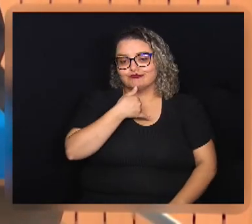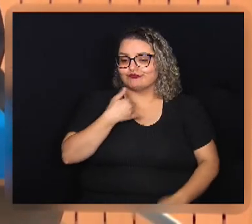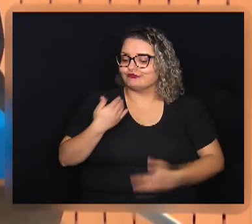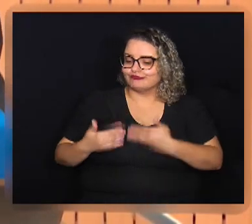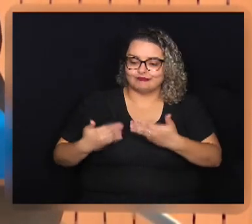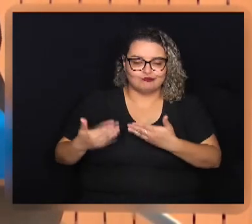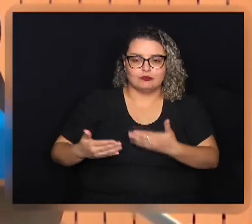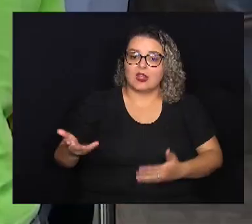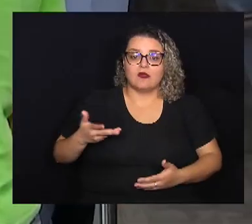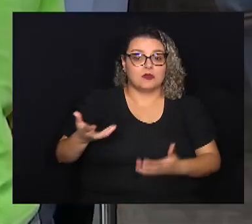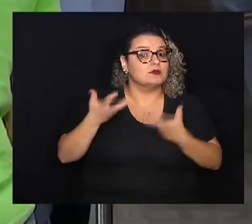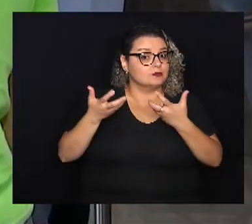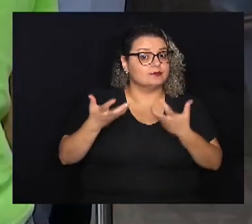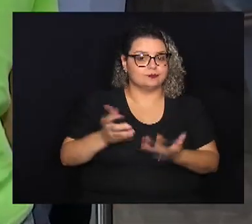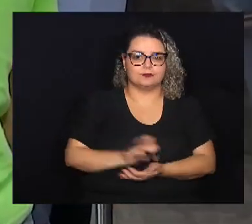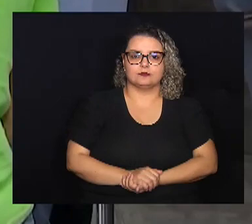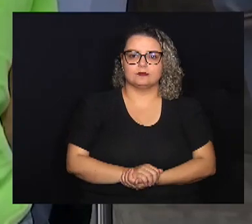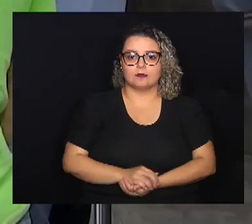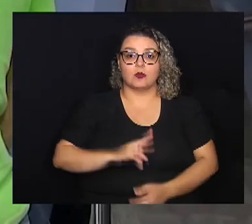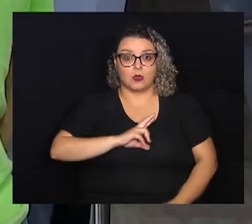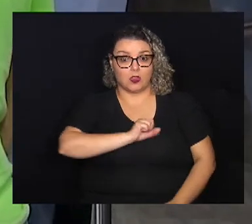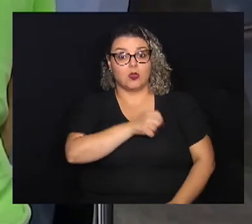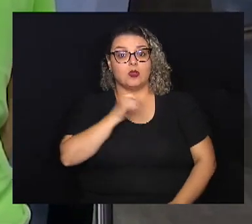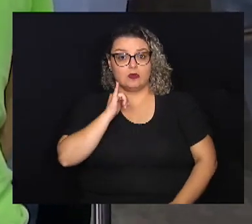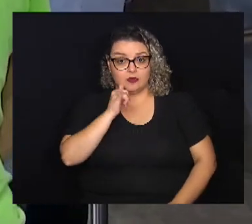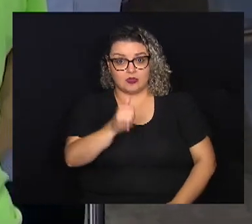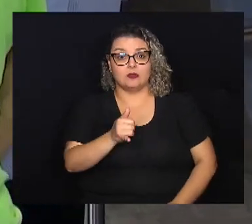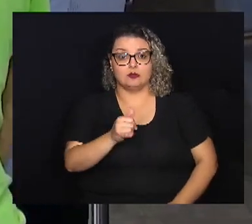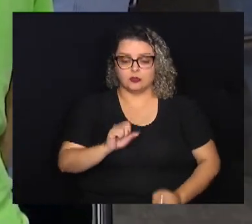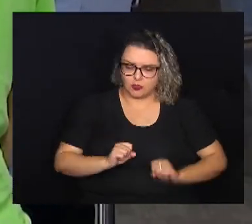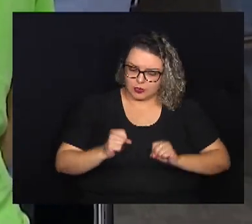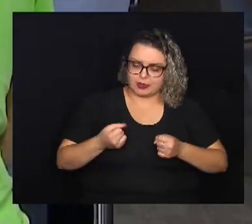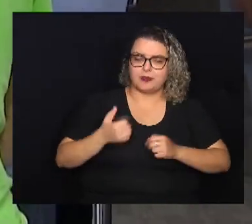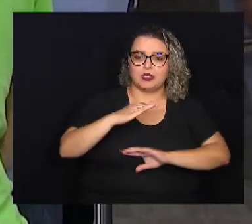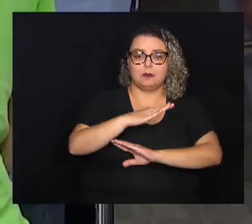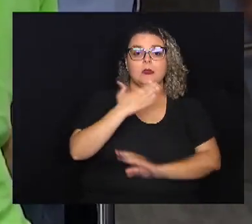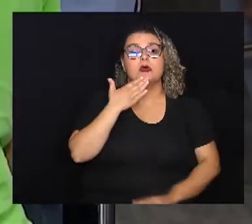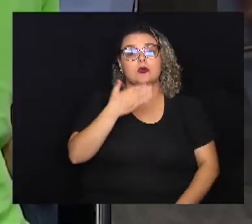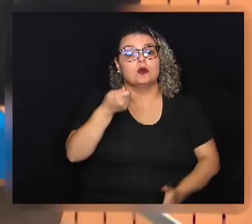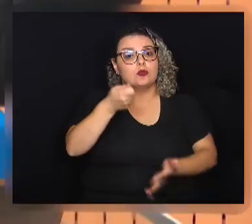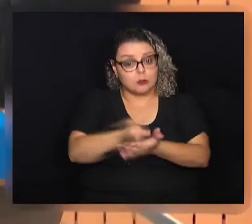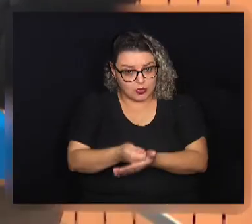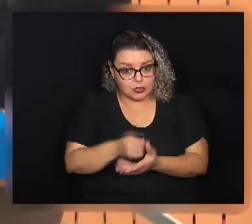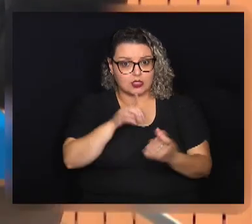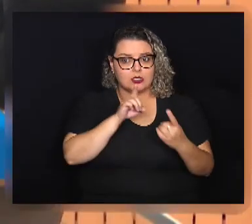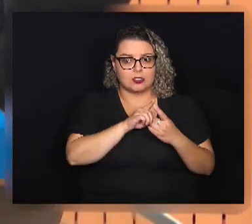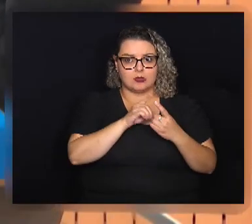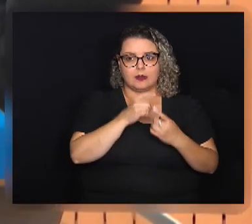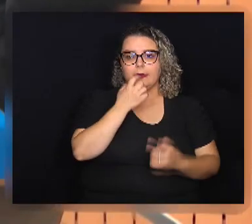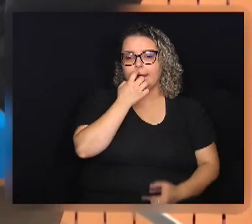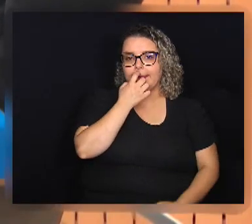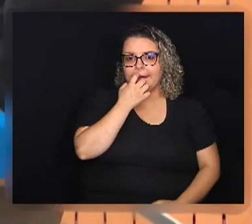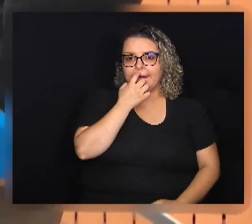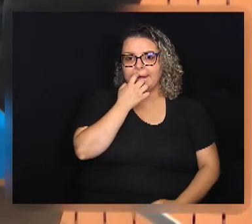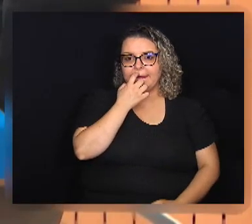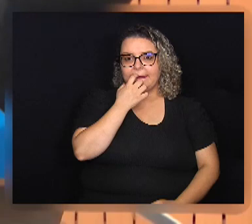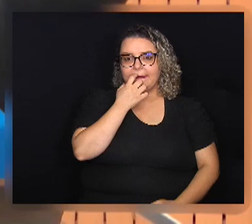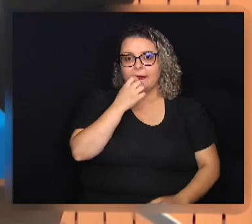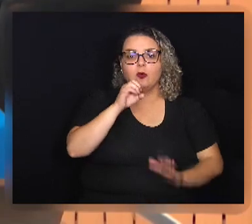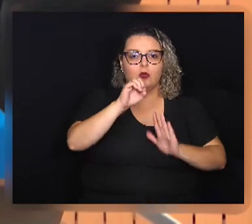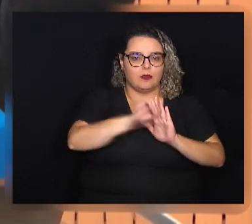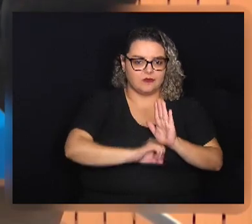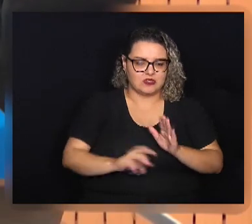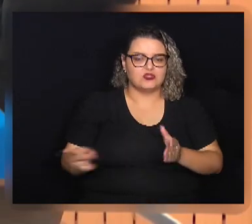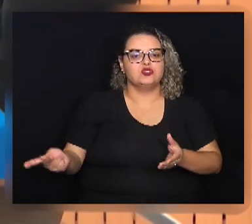velocidade que a gente gosta. O Sine falou do empenho da Câmara para que o pedido seja atendido. O ofício já protocolado